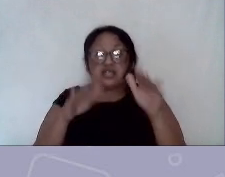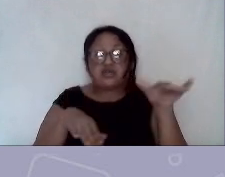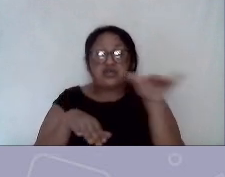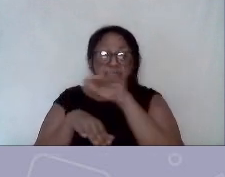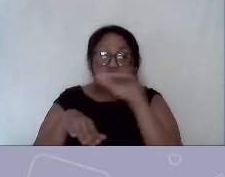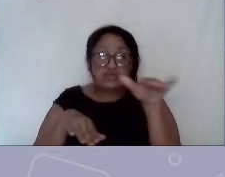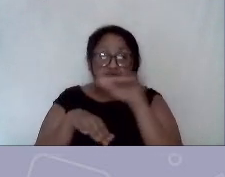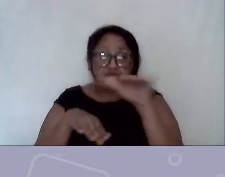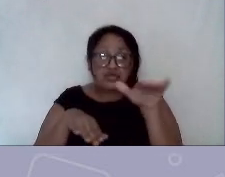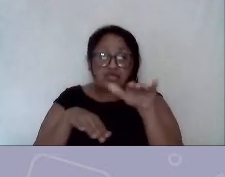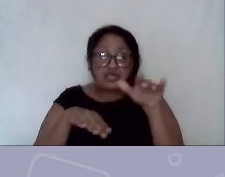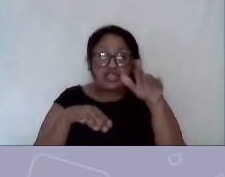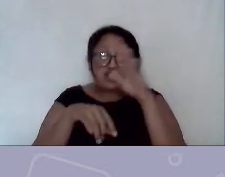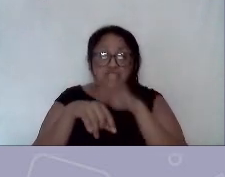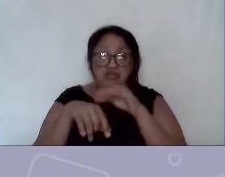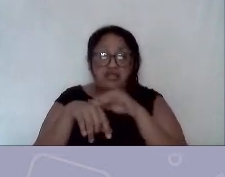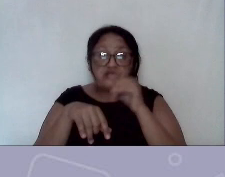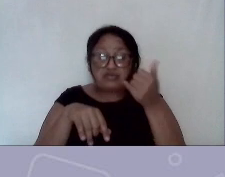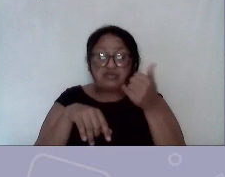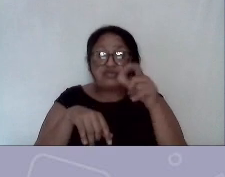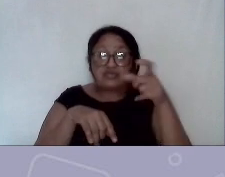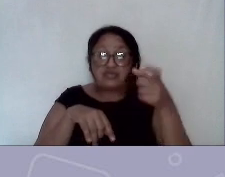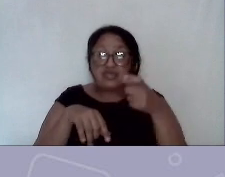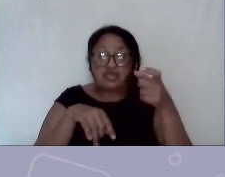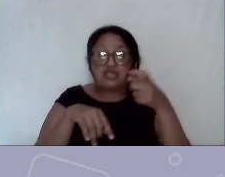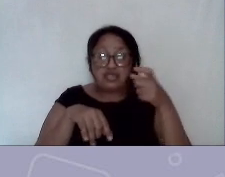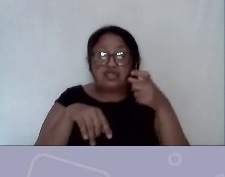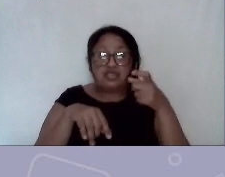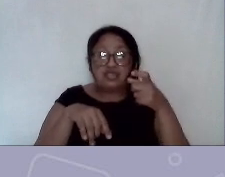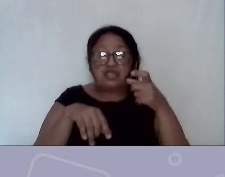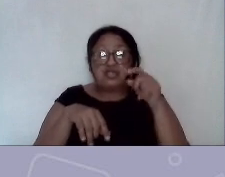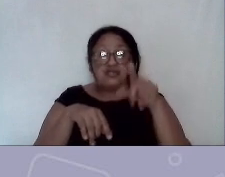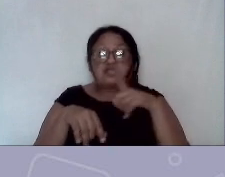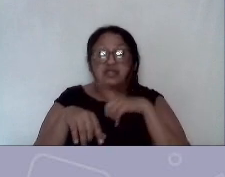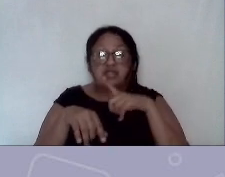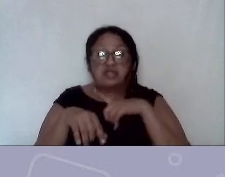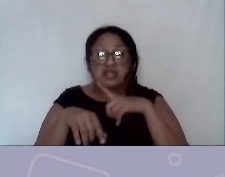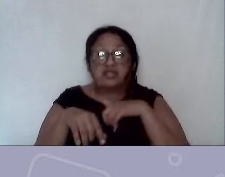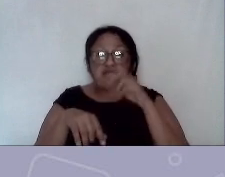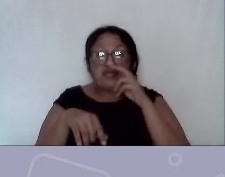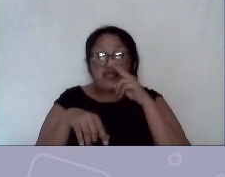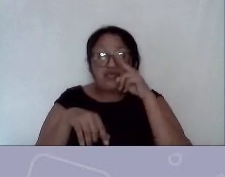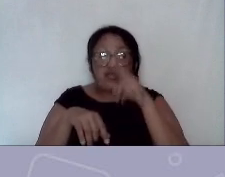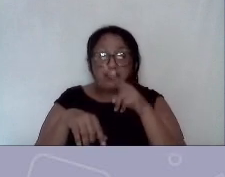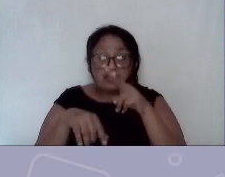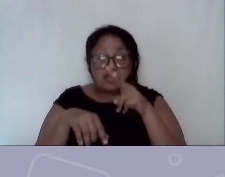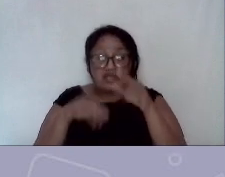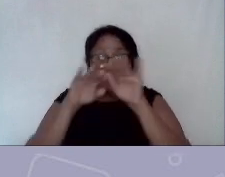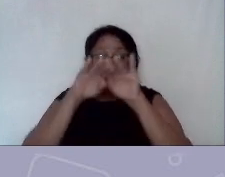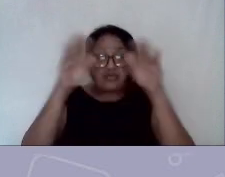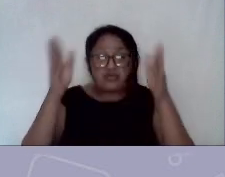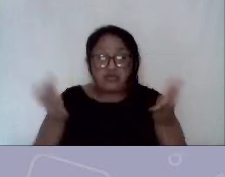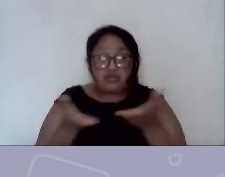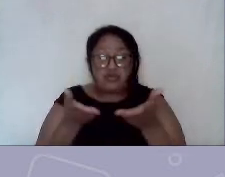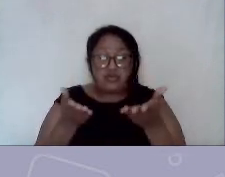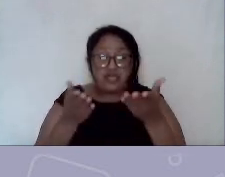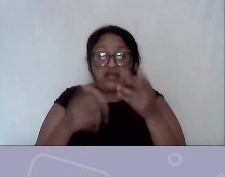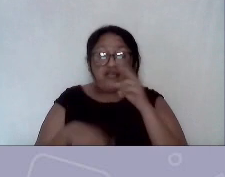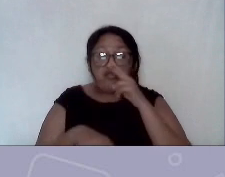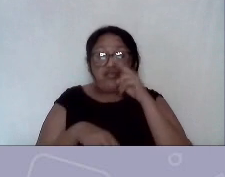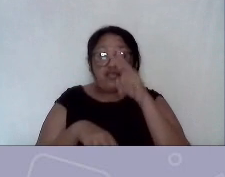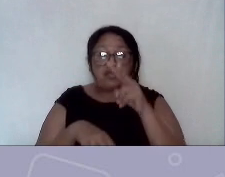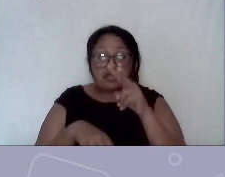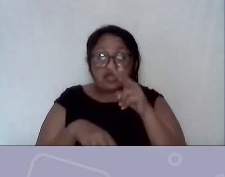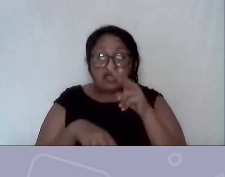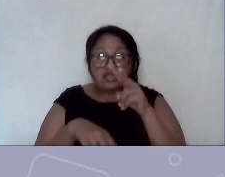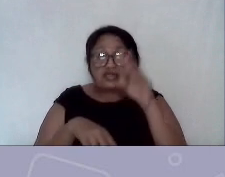de eixo X ao longo da horizontal você tem uma força atuando no bloco que é essa força T é a força aplicada